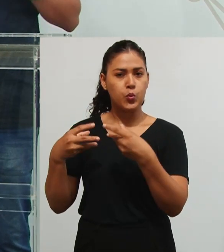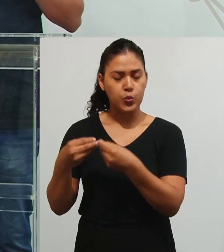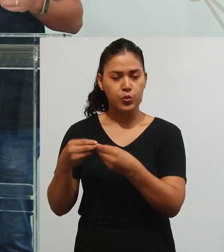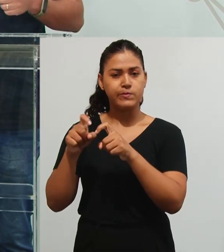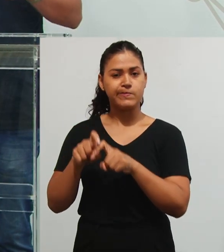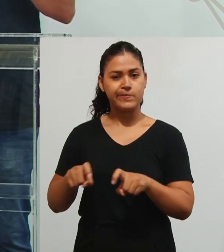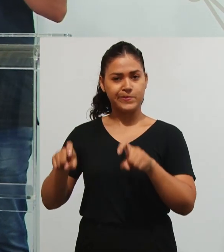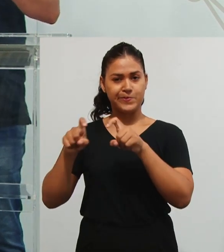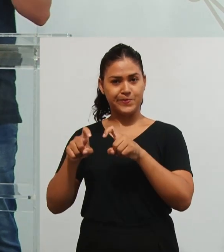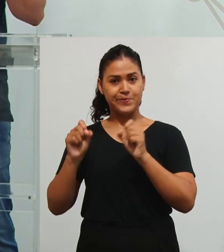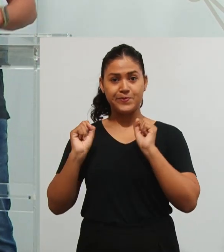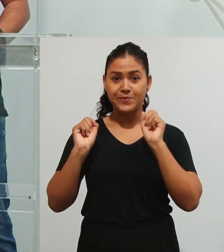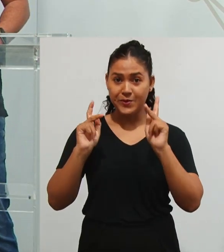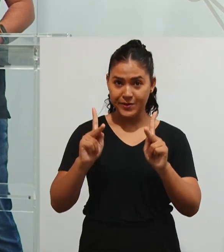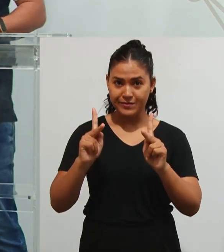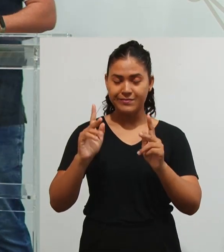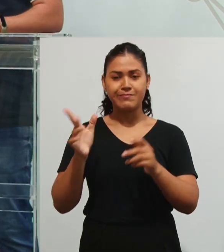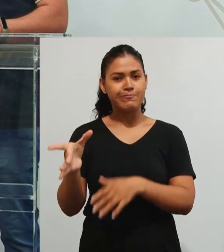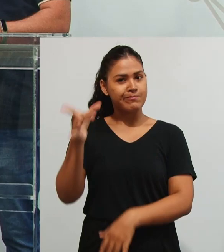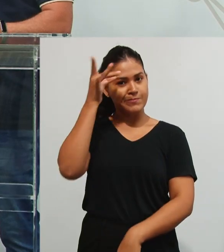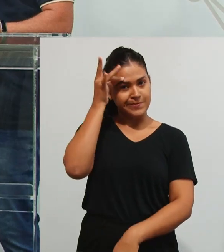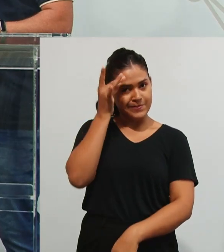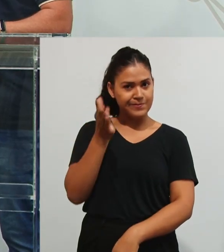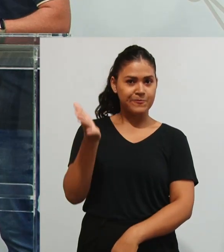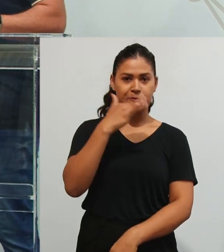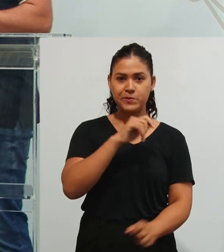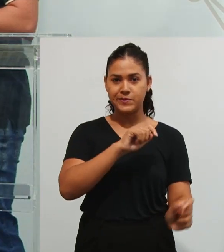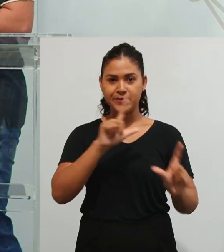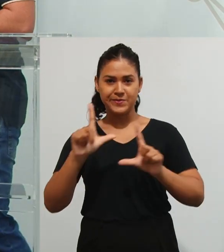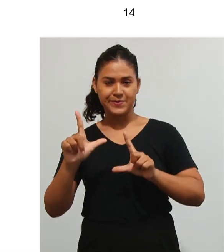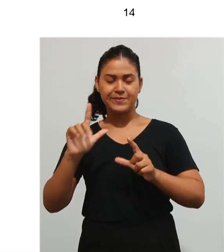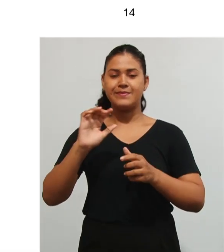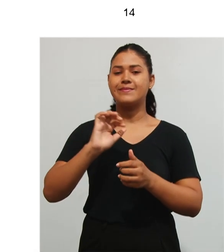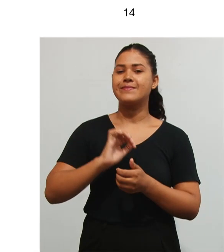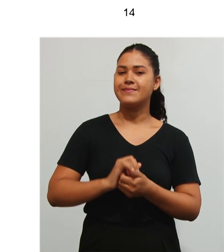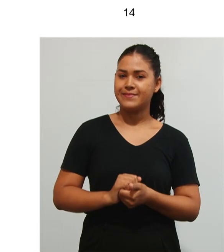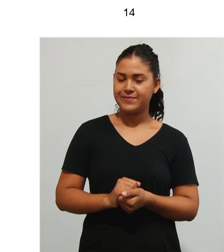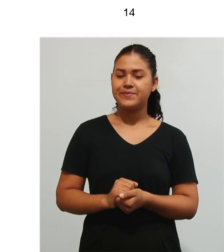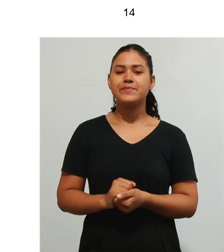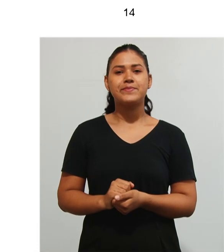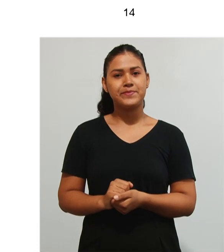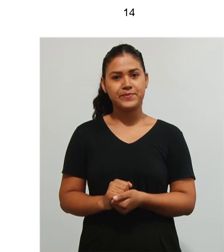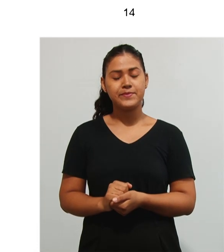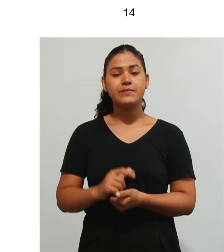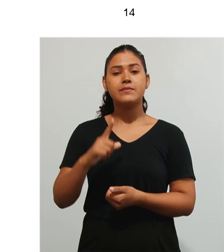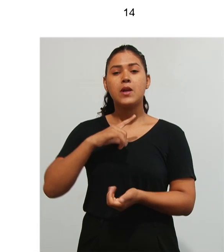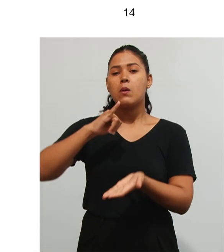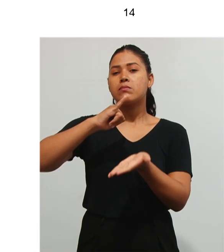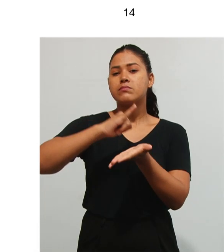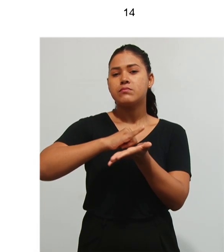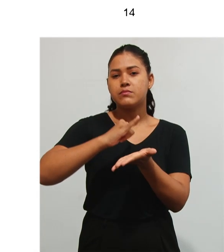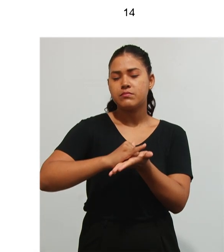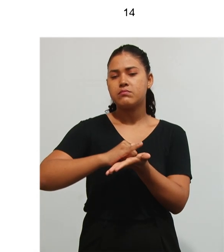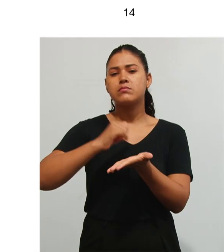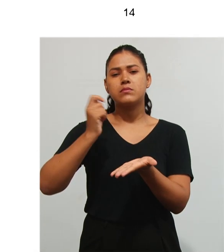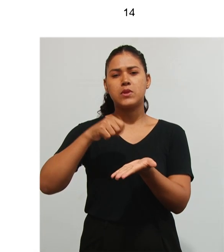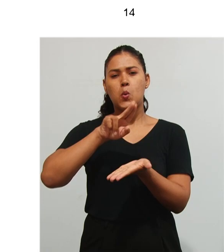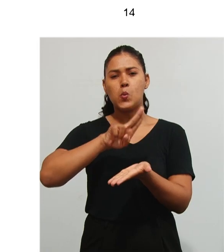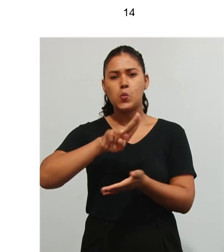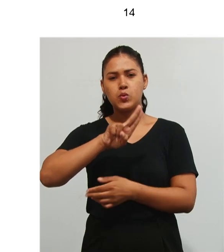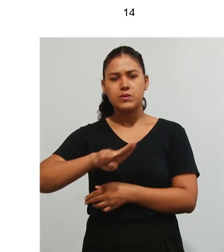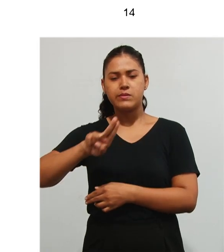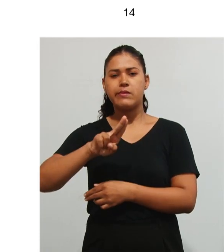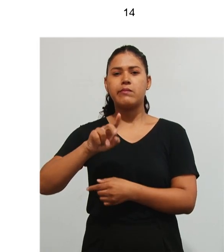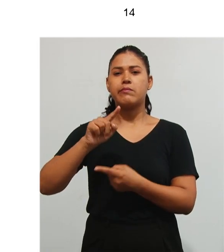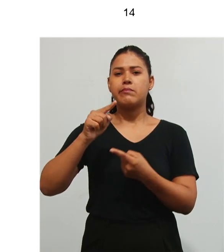máquina, ok? Não esqueça, vamos retomar nosso slide. E aí nós temos os aplicativos, muito